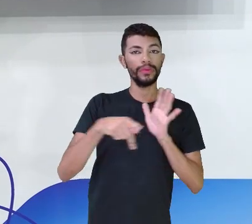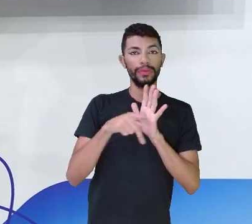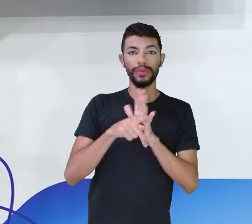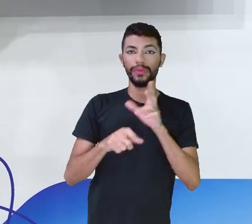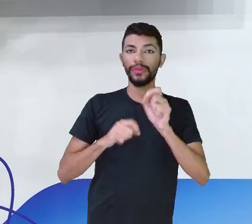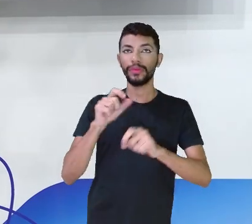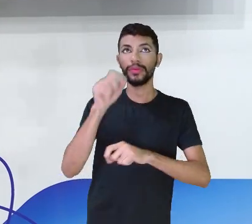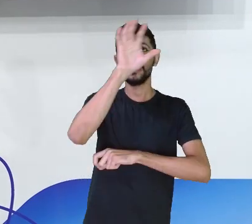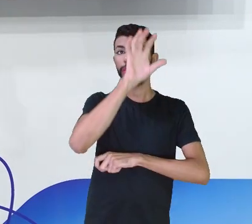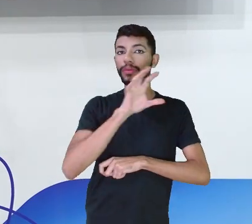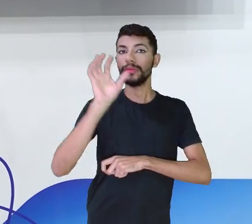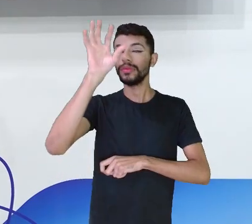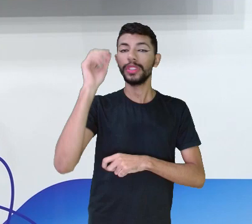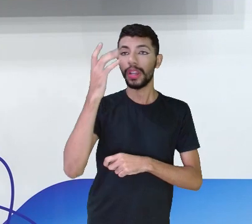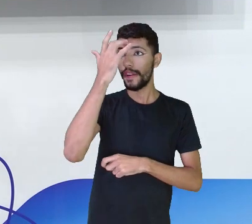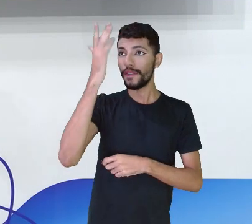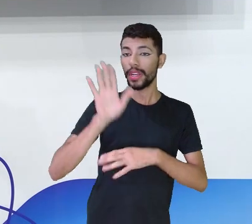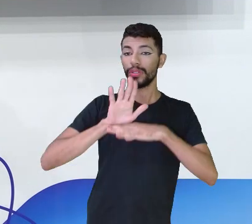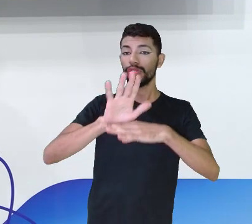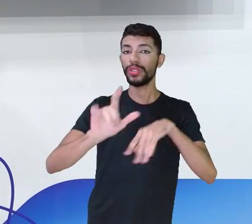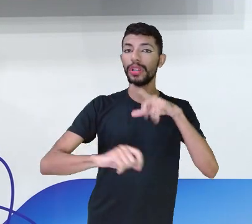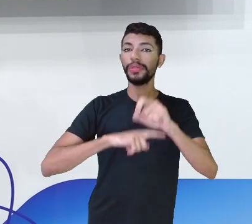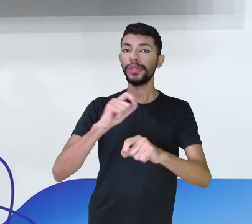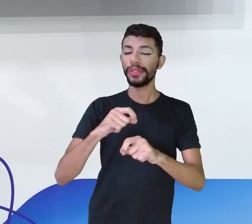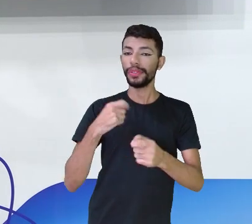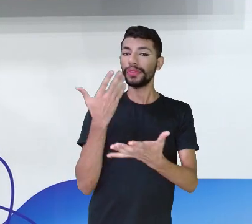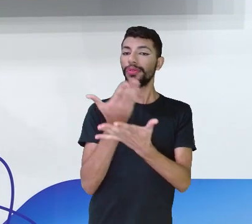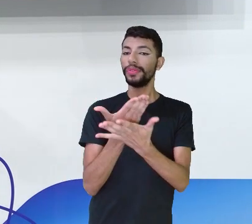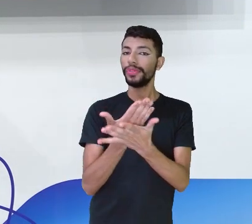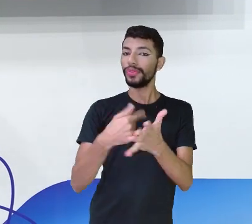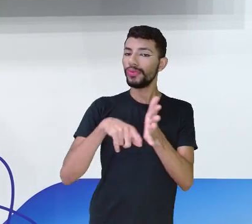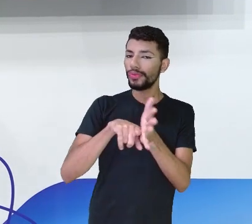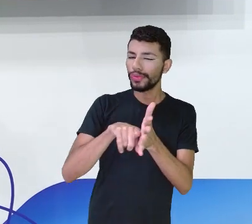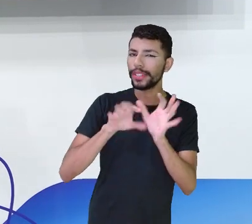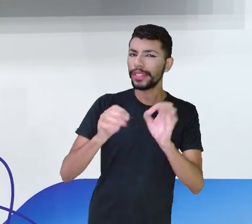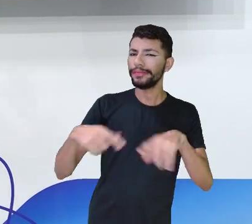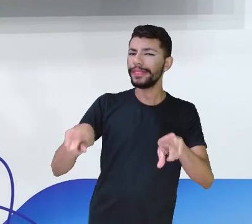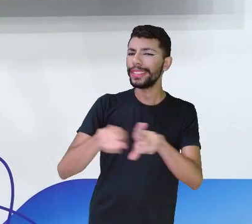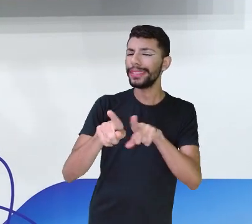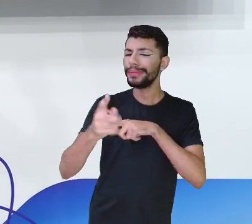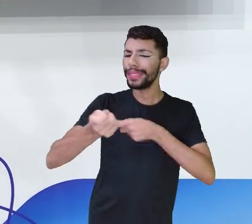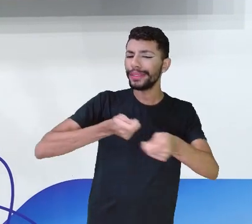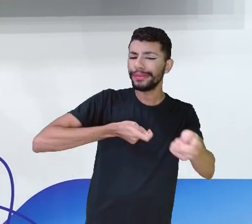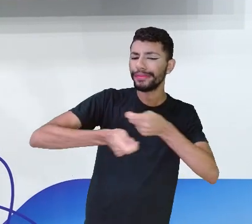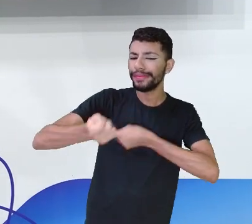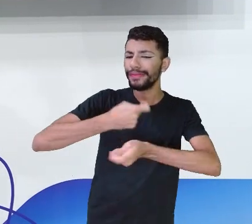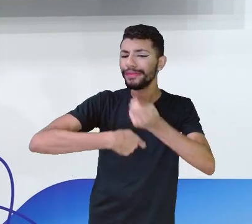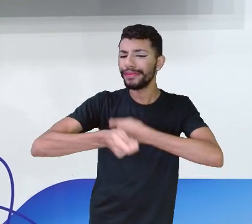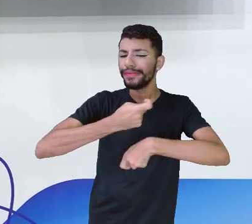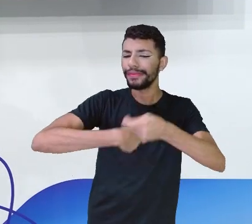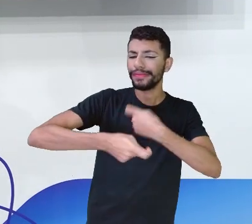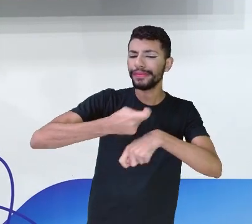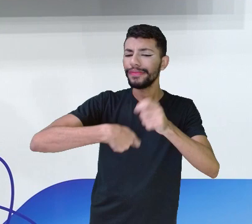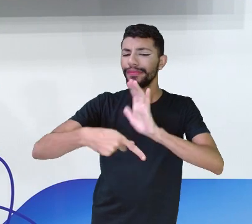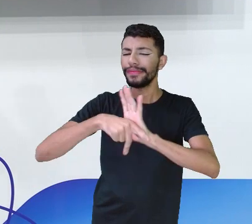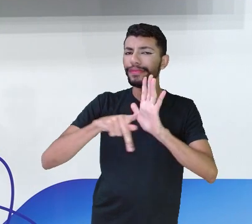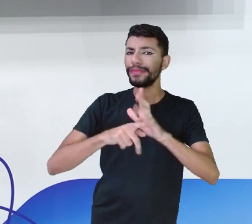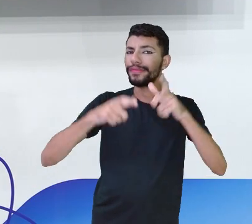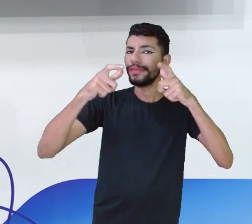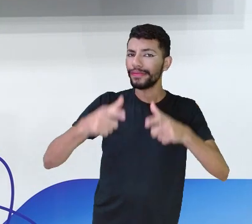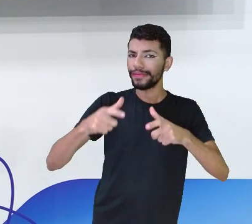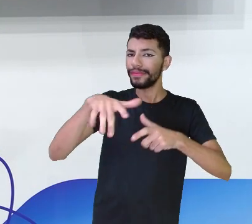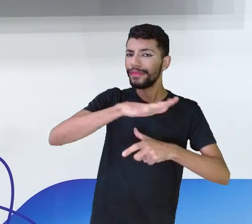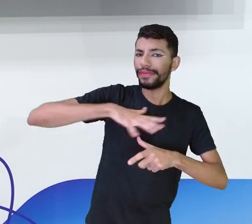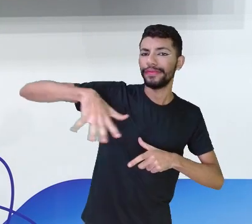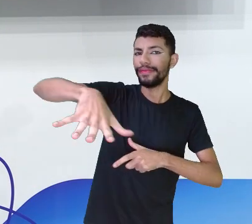divisão para facilitar o estudo e a própria administração desse território,